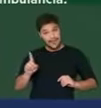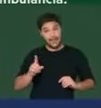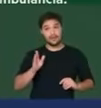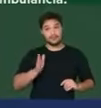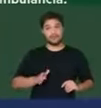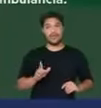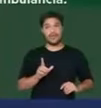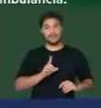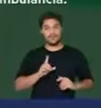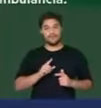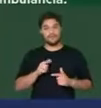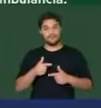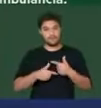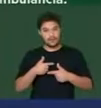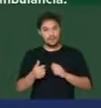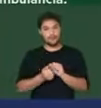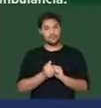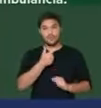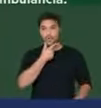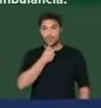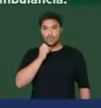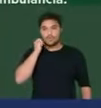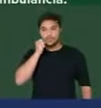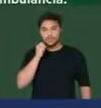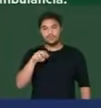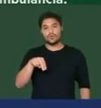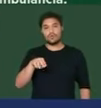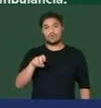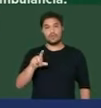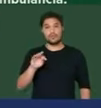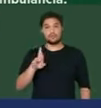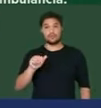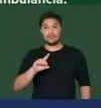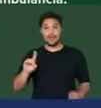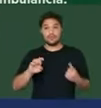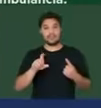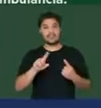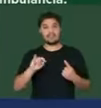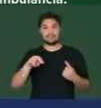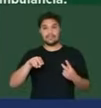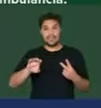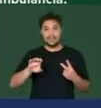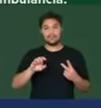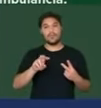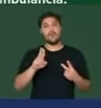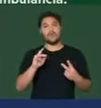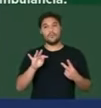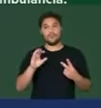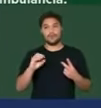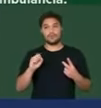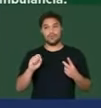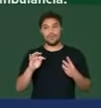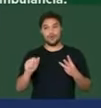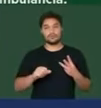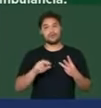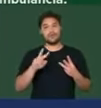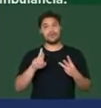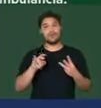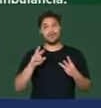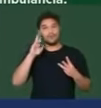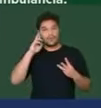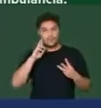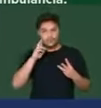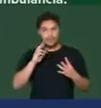um trabalho com o senador Nelson Trade, senador Elisiane, senador Humberto Costa, o senador Rodrigo Pacheco, que